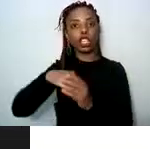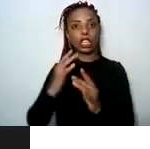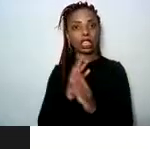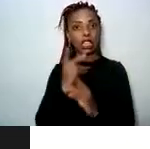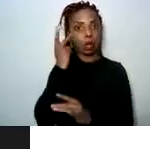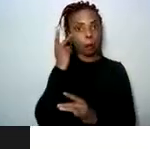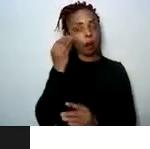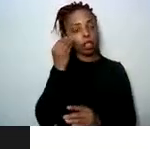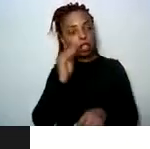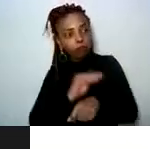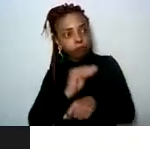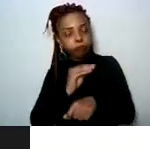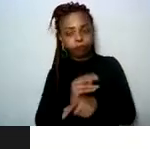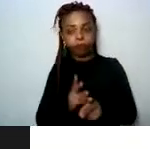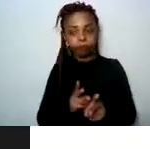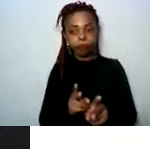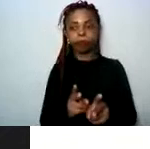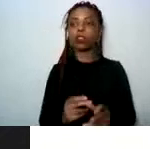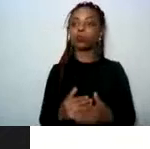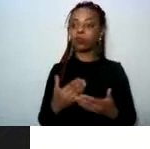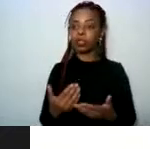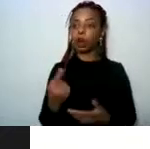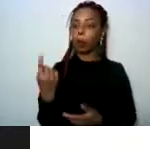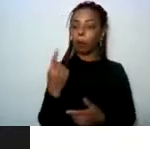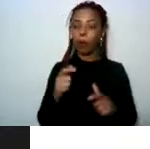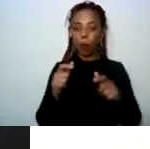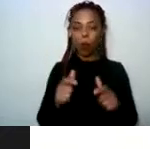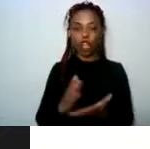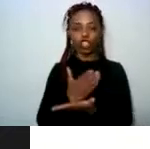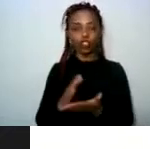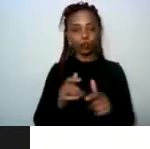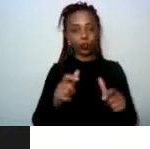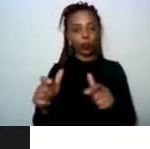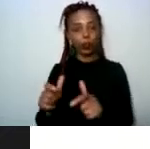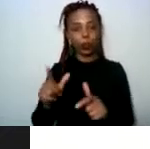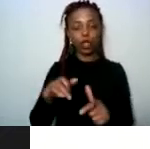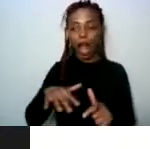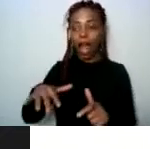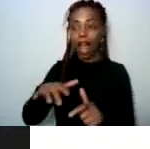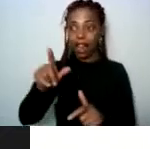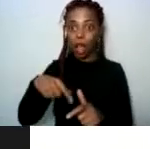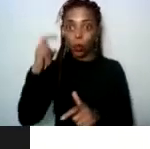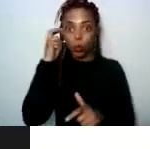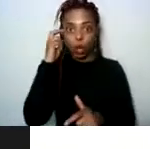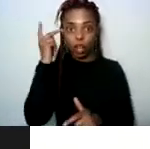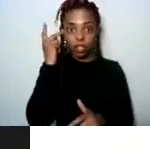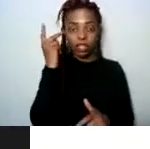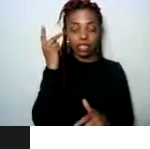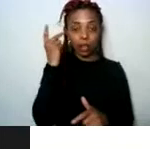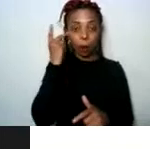urbana de certa forma, ao primeiro zoneamento cultural da cidade, onde se identificam bens a serem